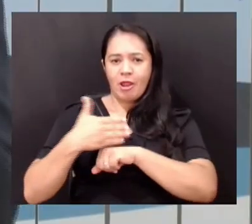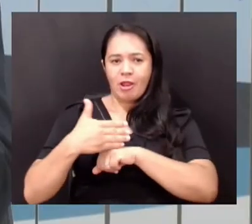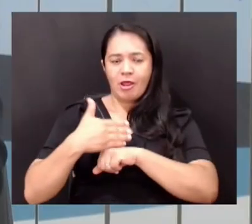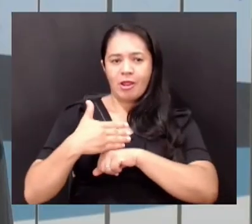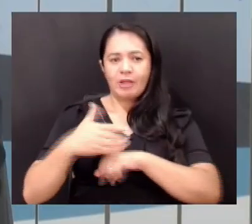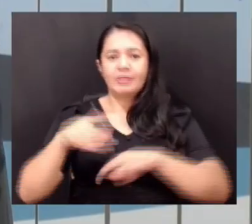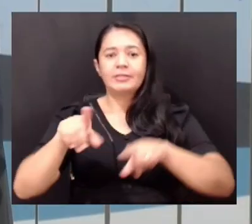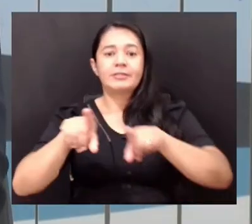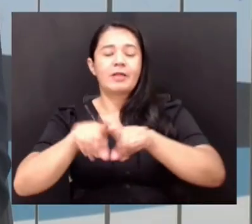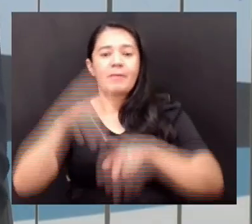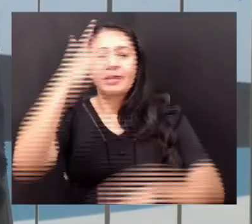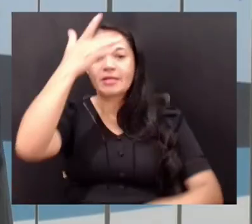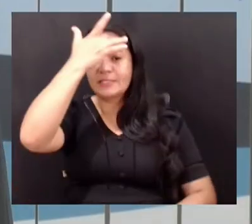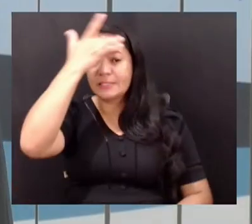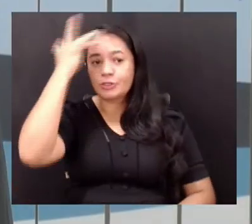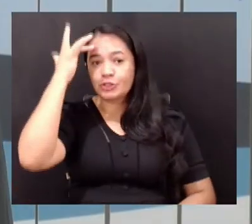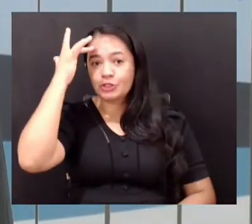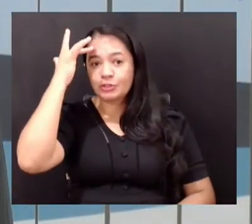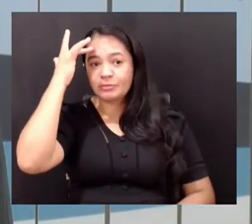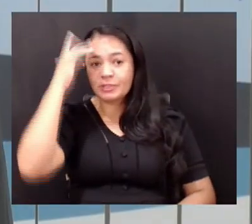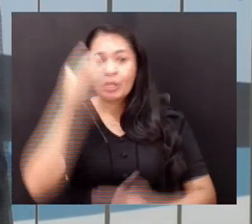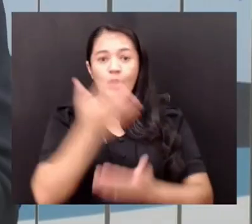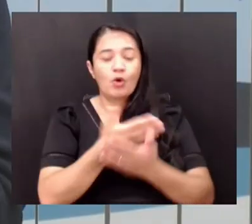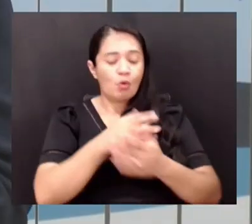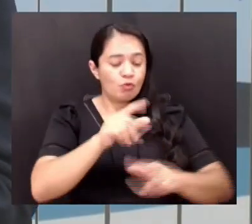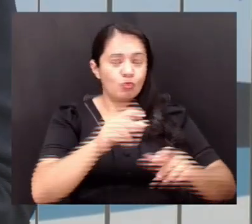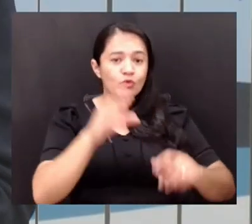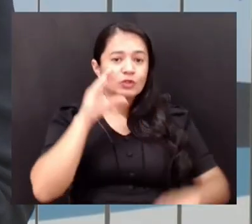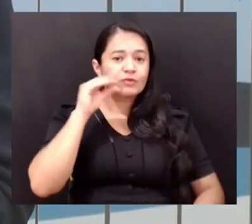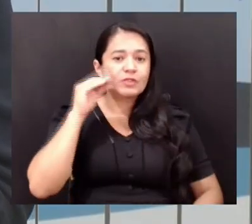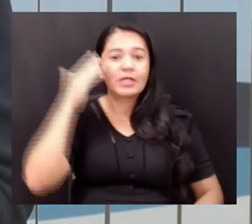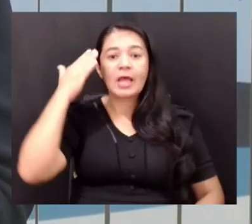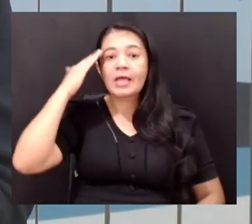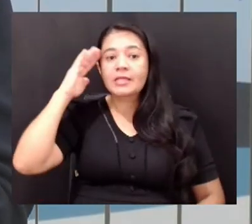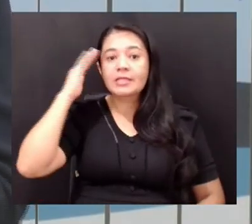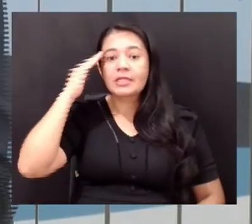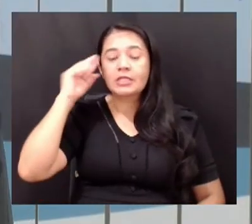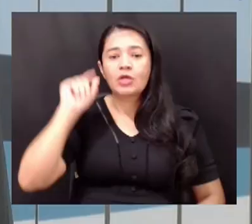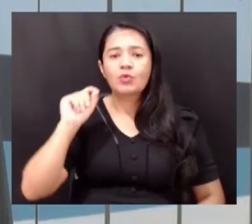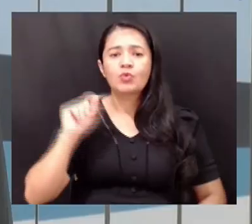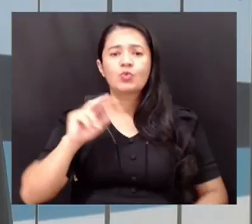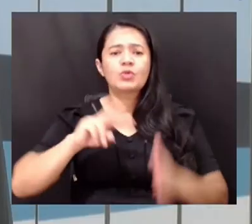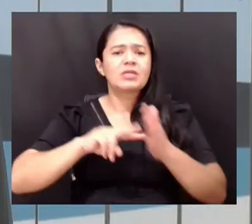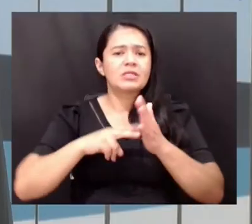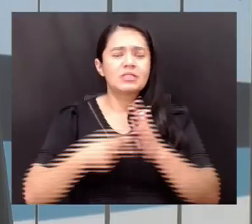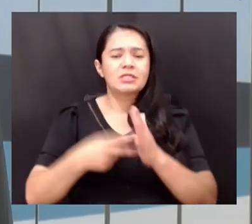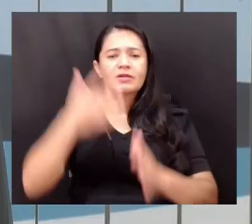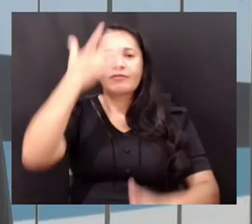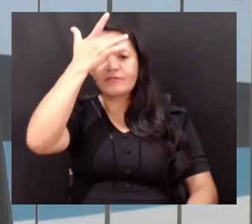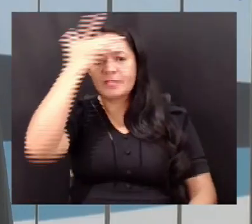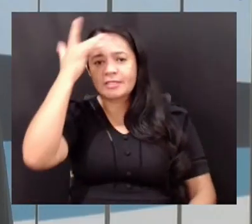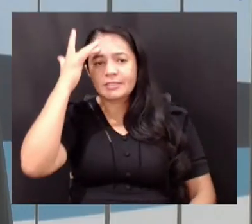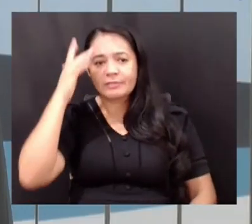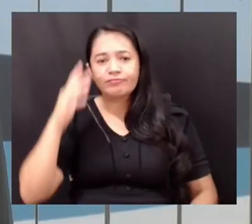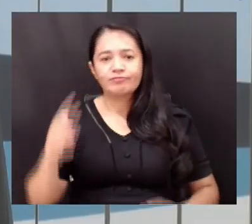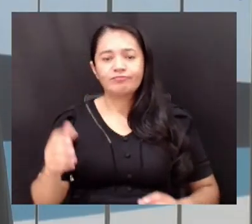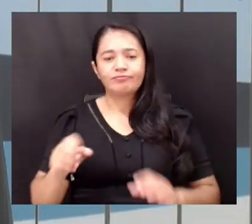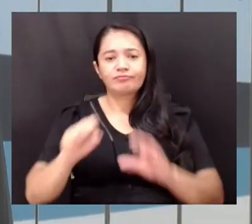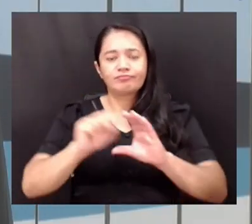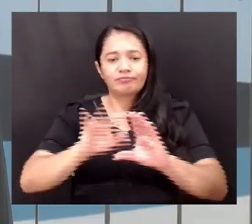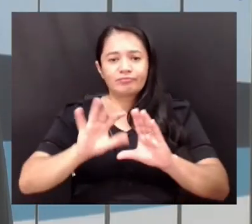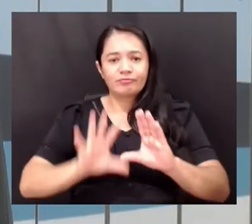mental, que é os seus trabalhadores entenderem o que é saúde mental, o aspecto que abrange